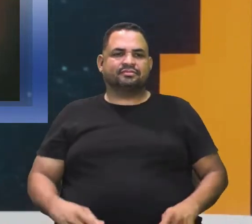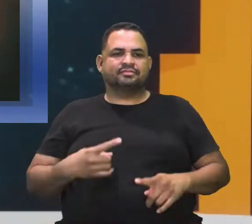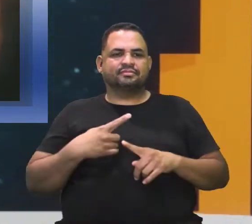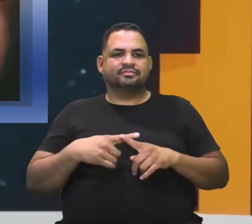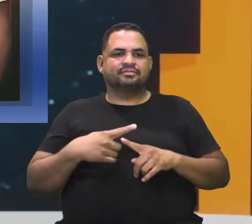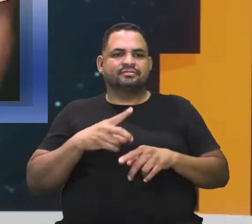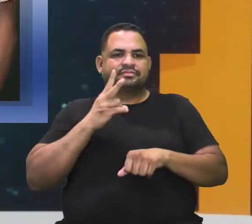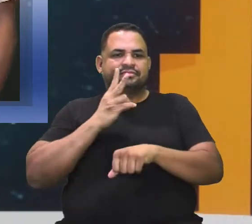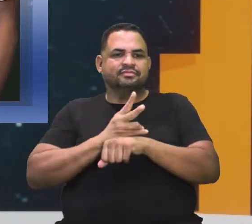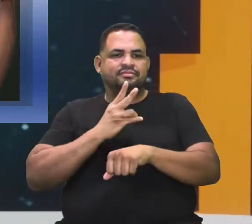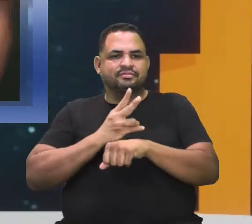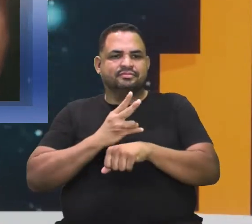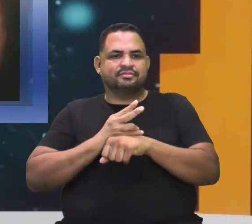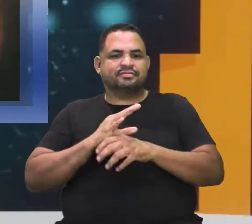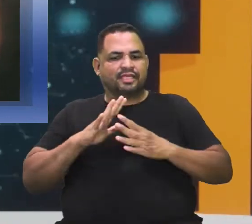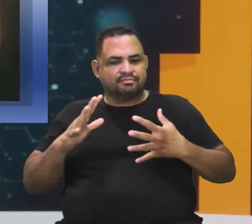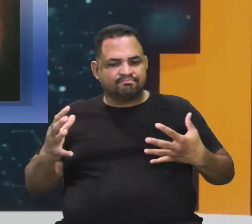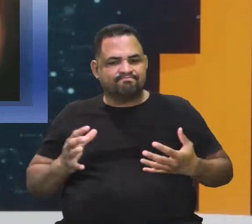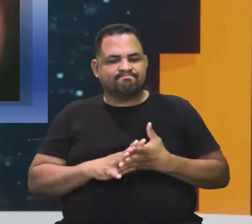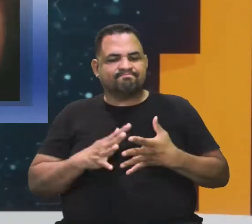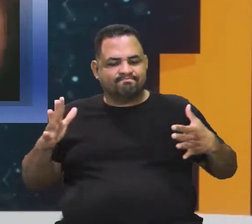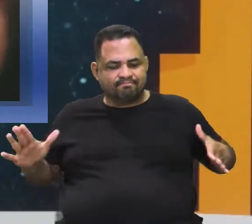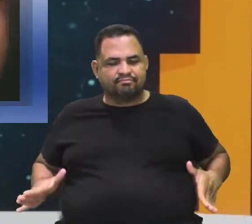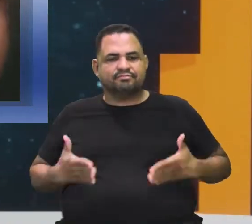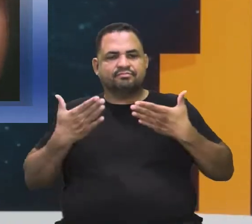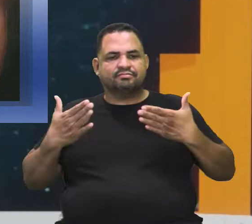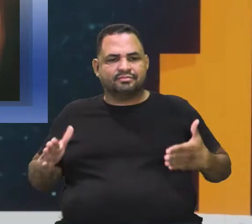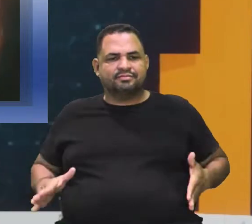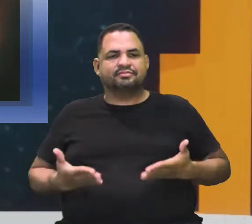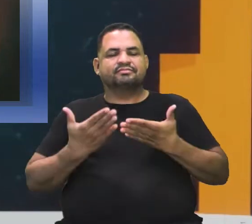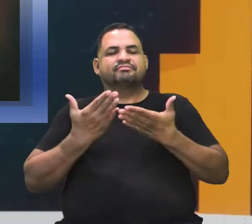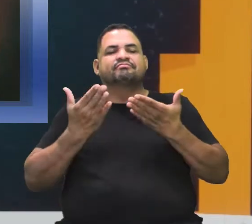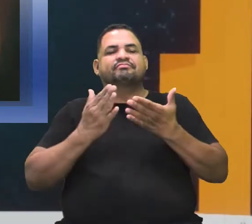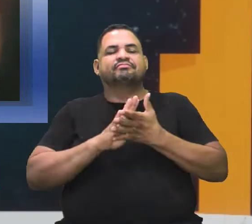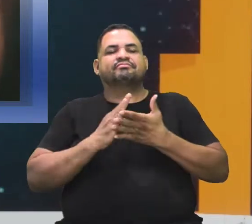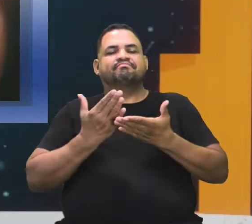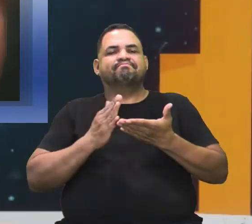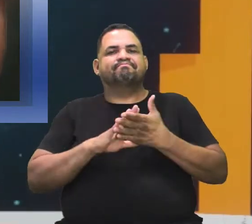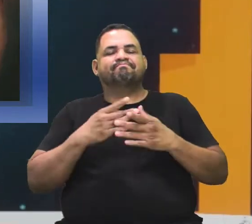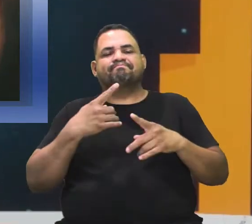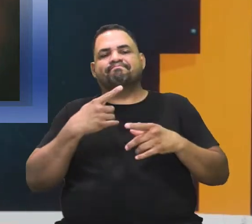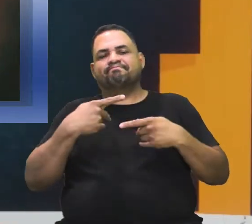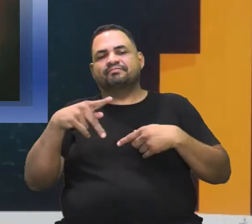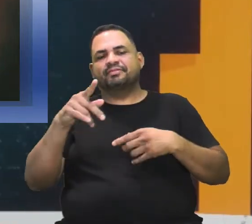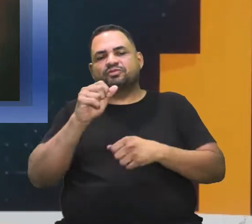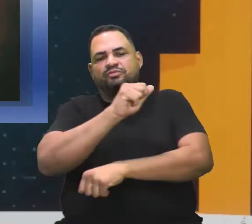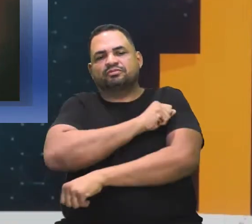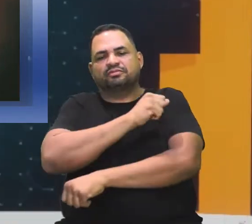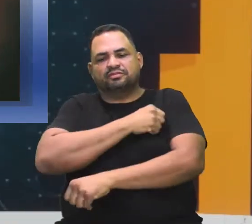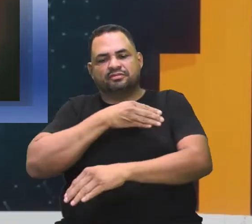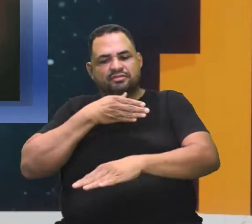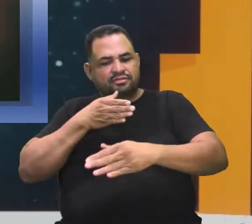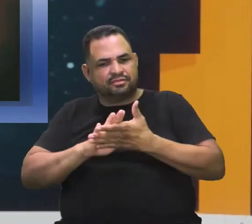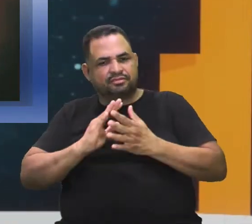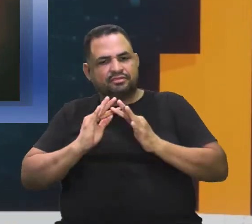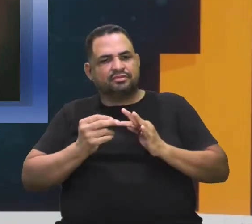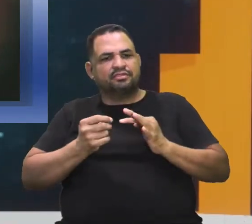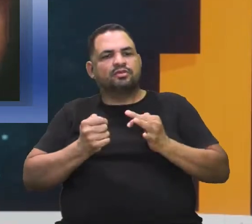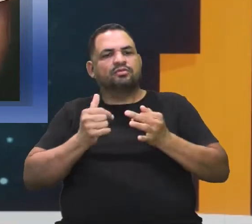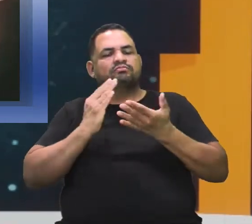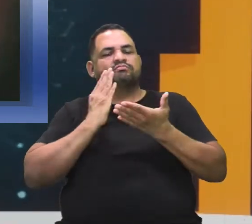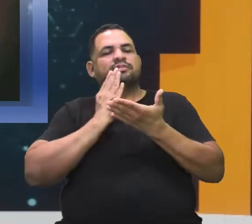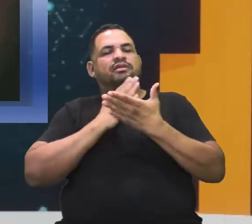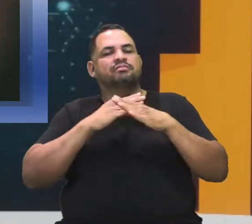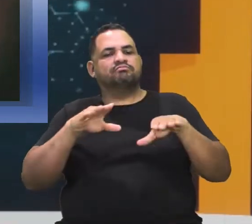porque é um vídeo já motivador, de incentivo aí para os que estão saindo do terceiro ano e tentando,